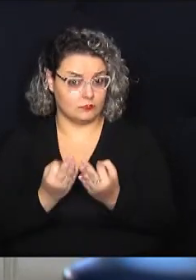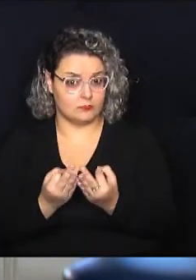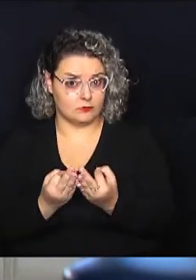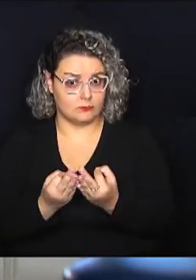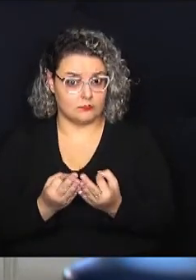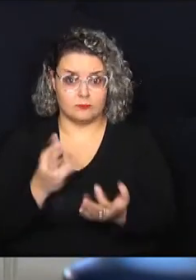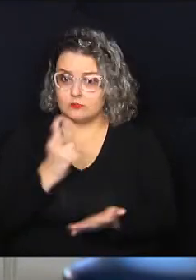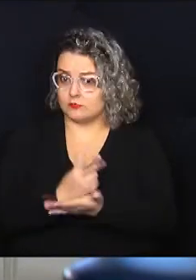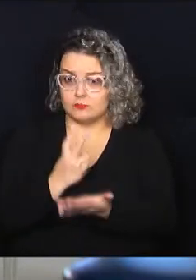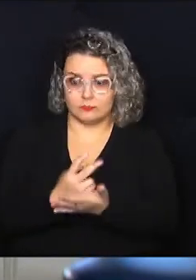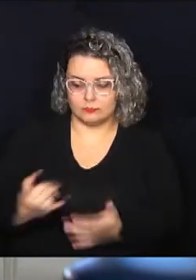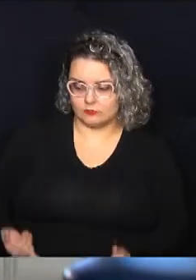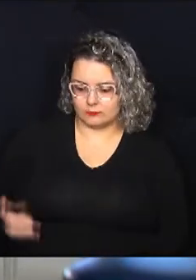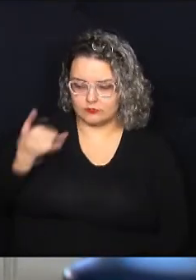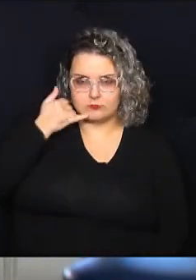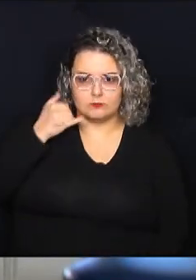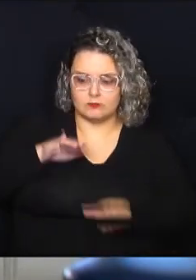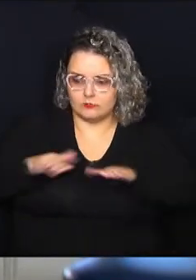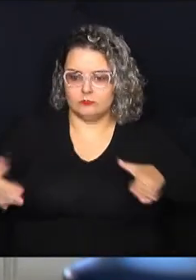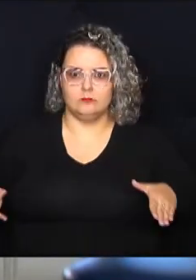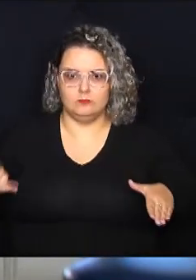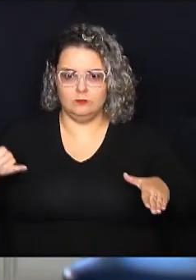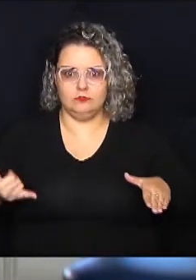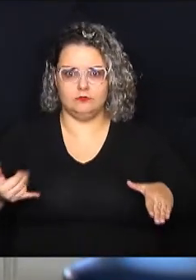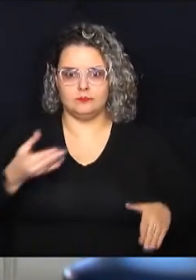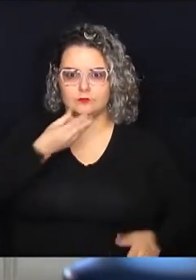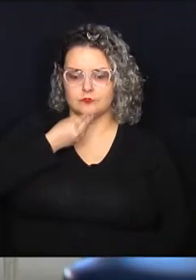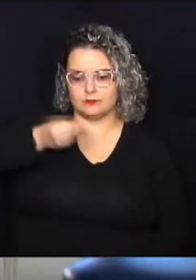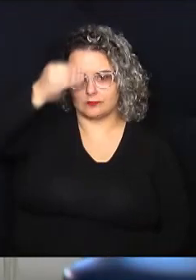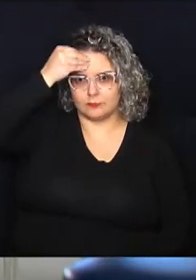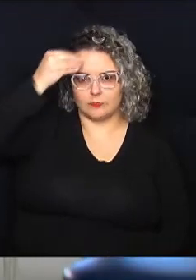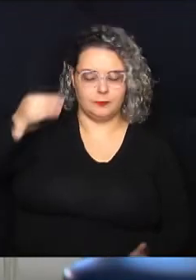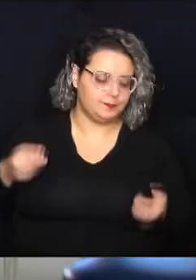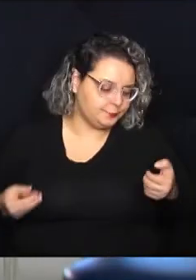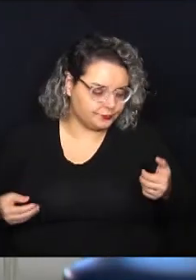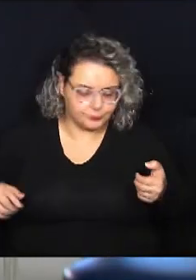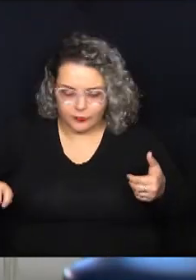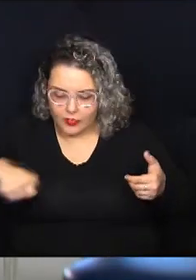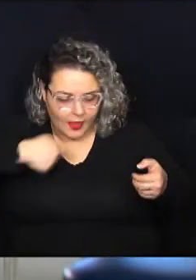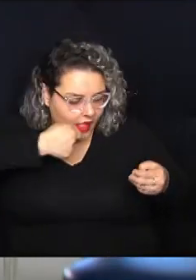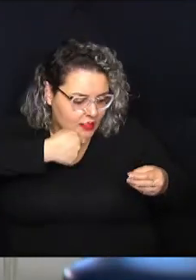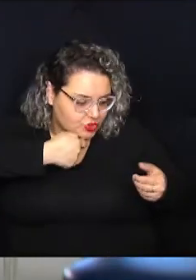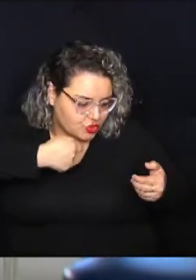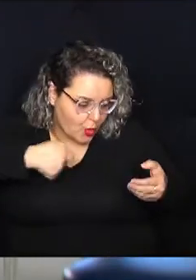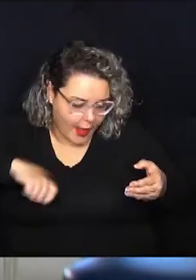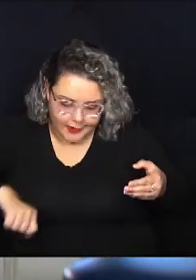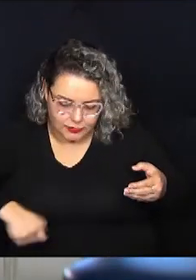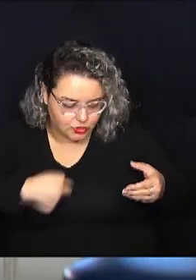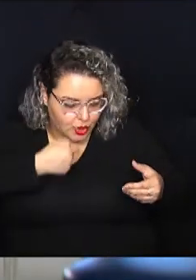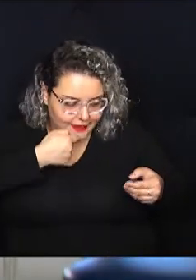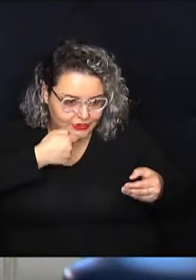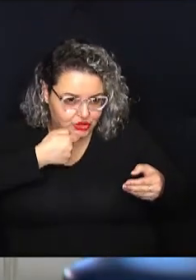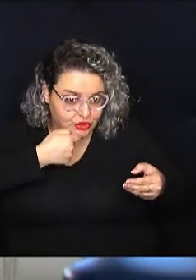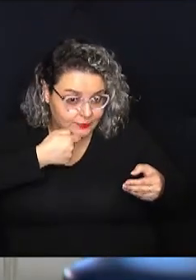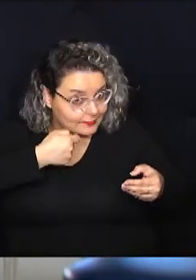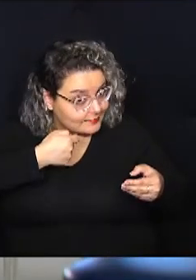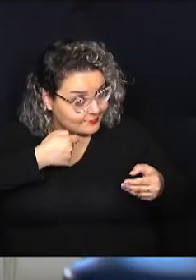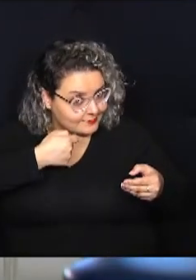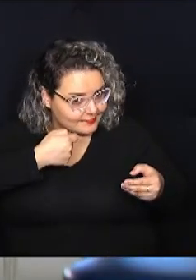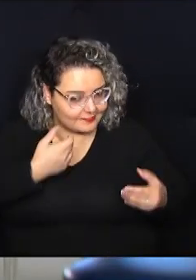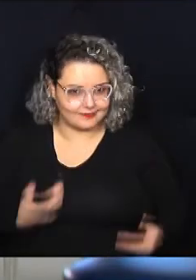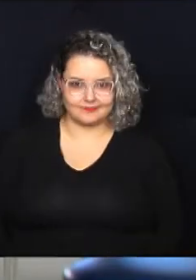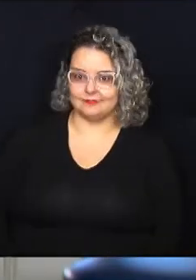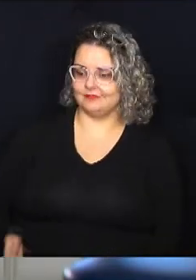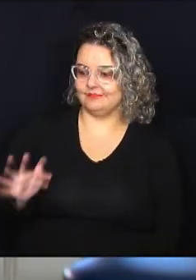com celular na mão na mesa meu sobrinhos se alimentando e segurando né os aparelhos e vendo os universitários